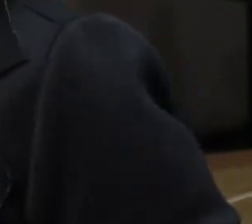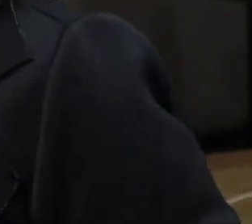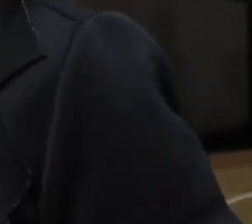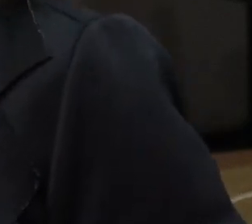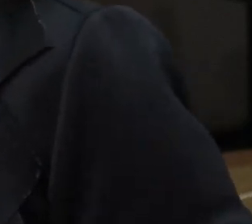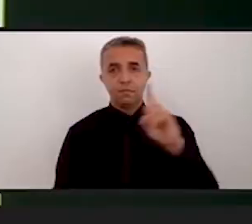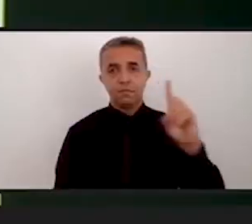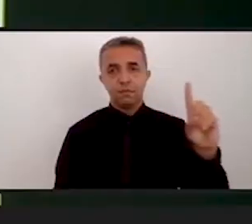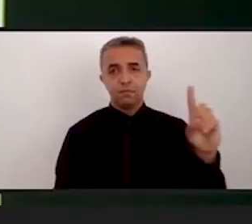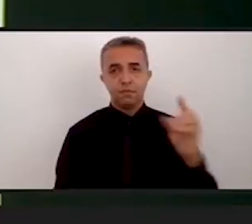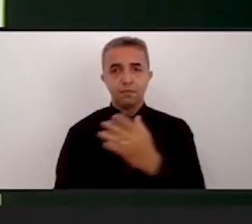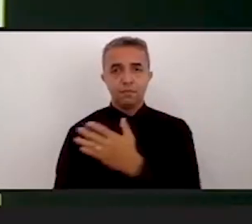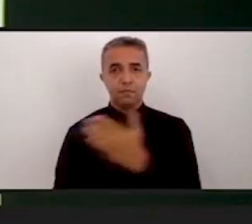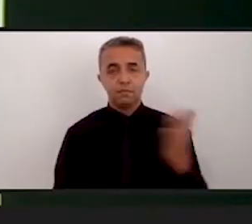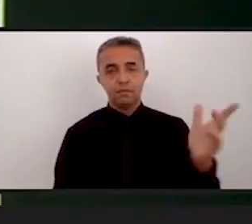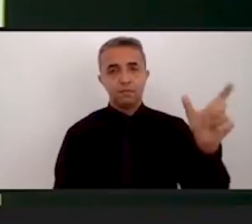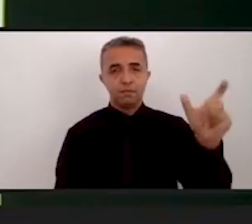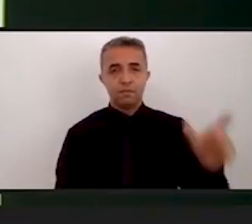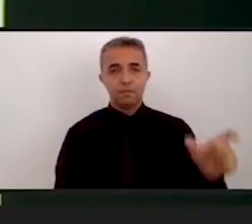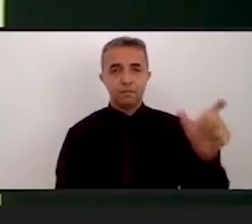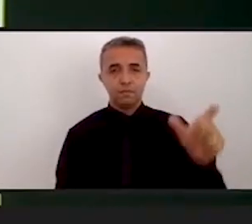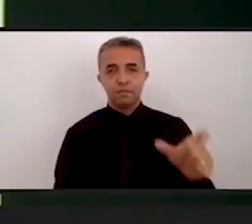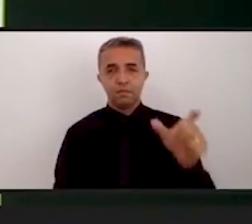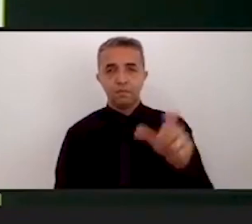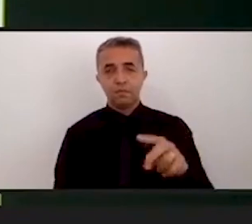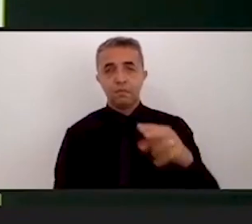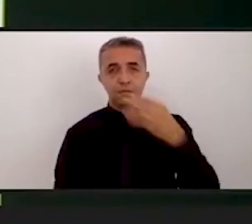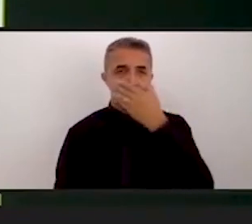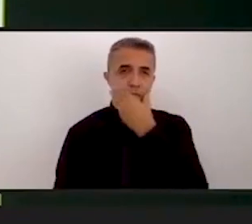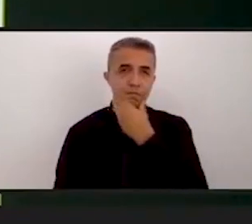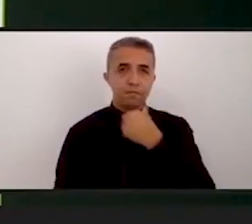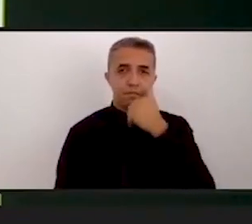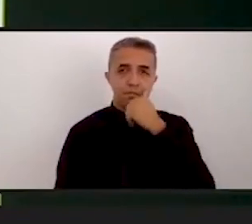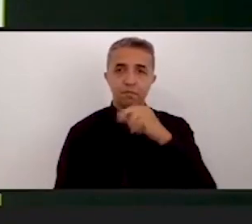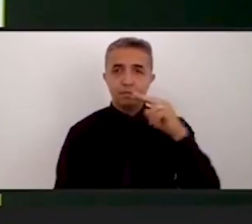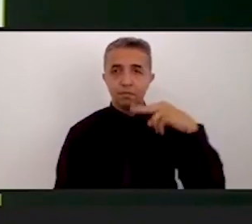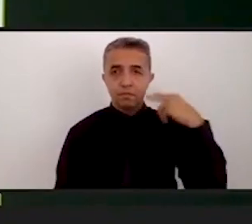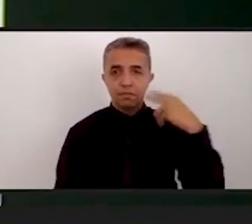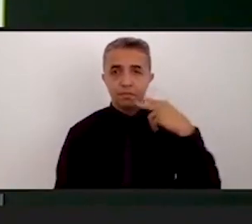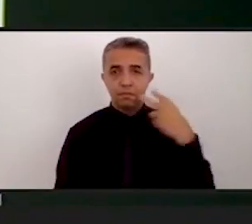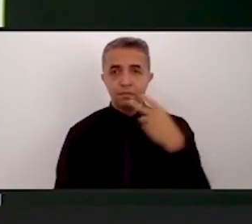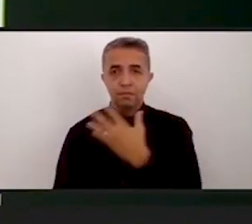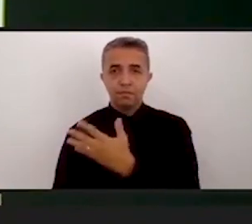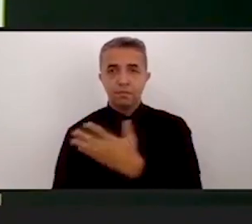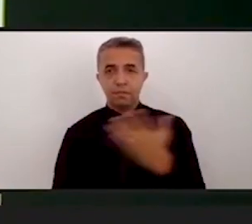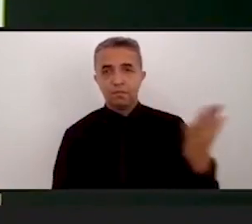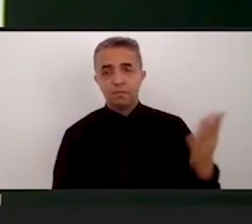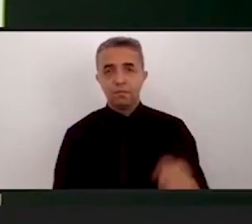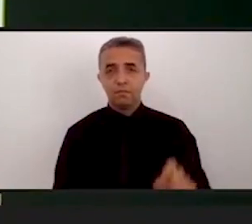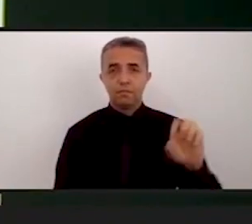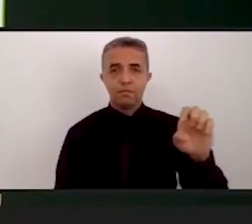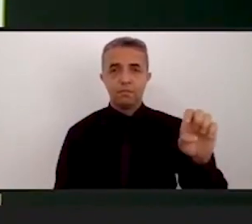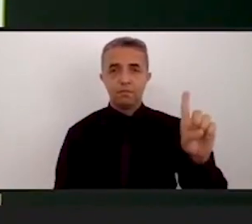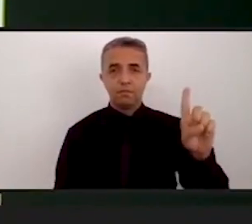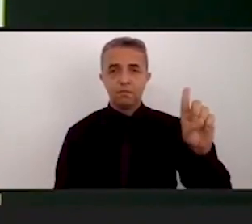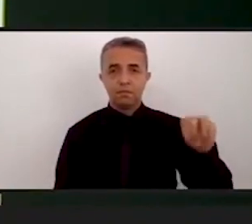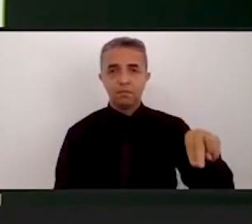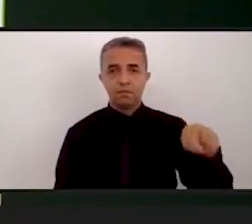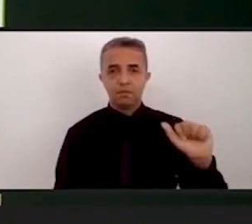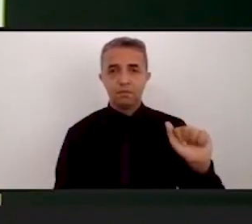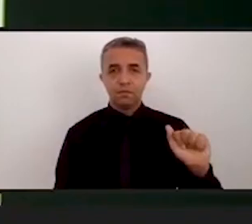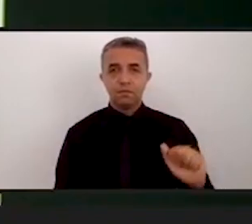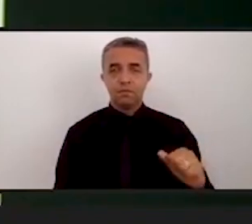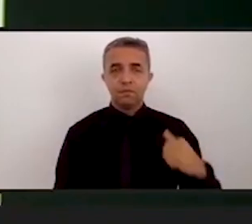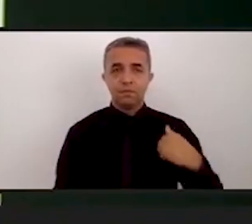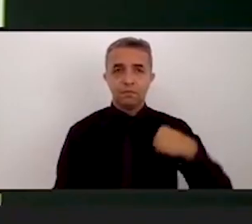nem sabem porque também esteve na Tribuna Mas desta vez a convite do Vereador Luiz Cláudio Edvan de